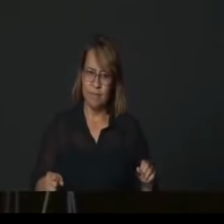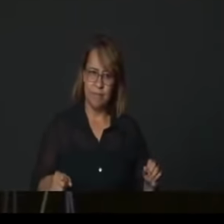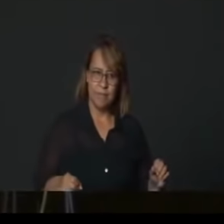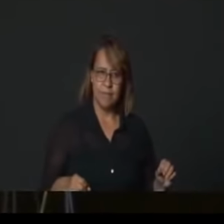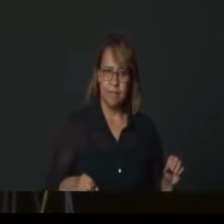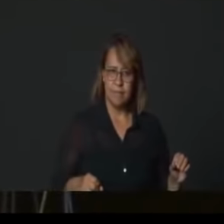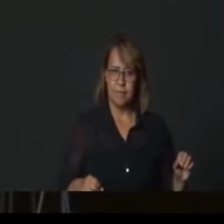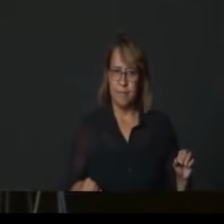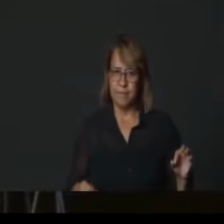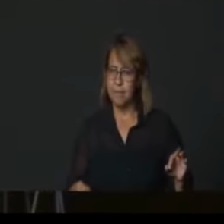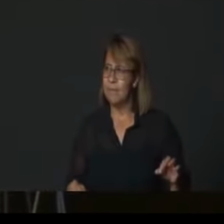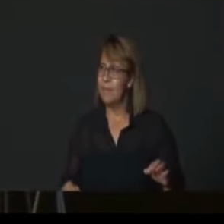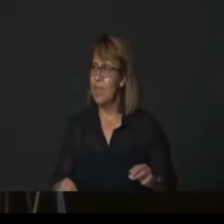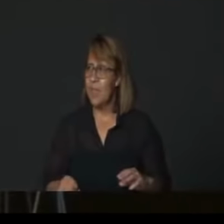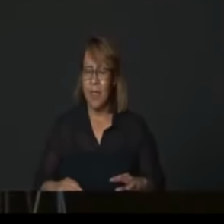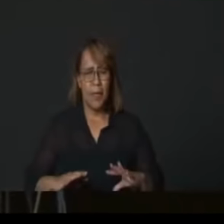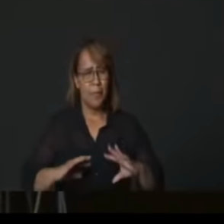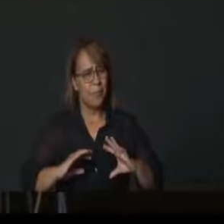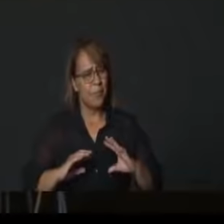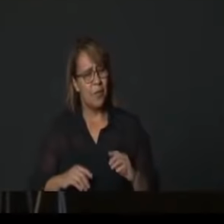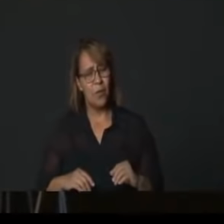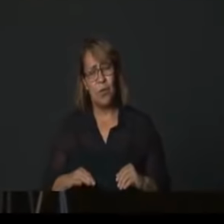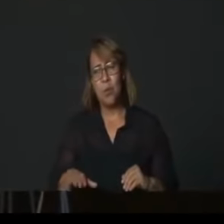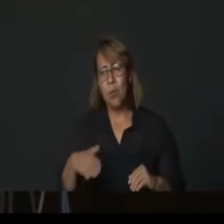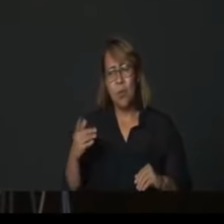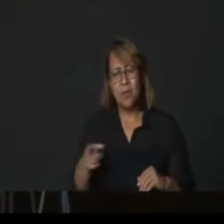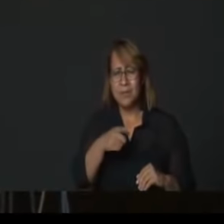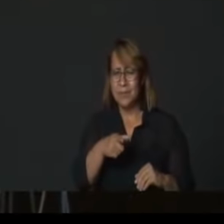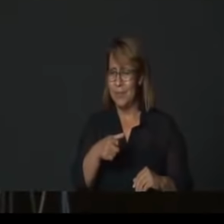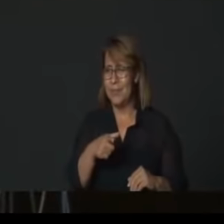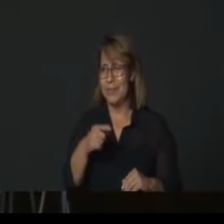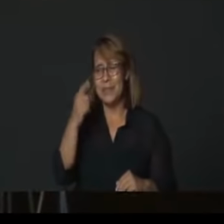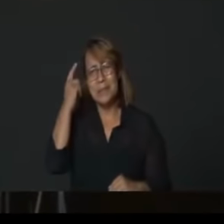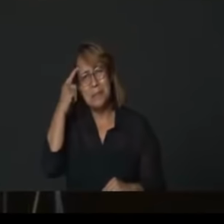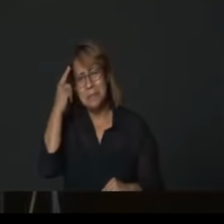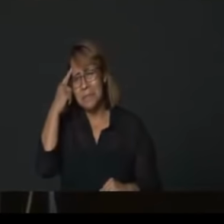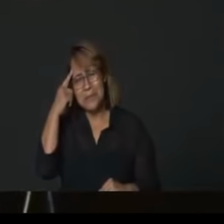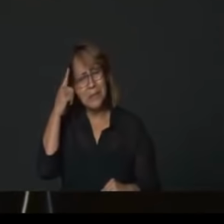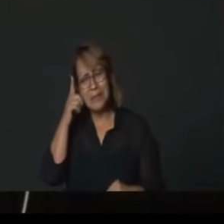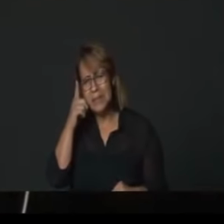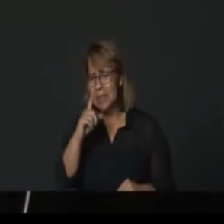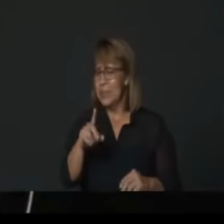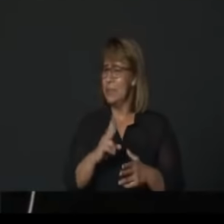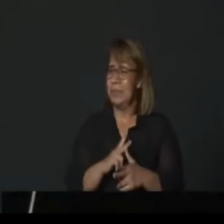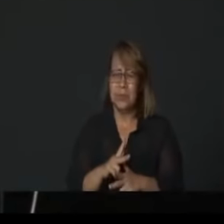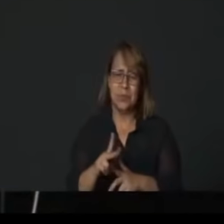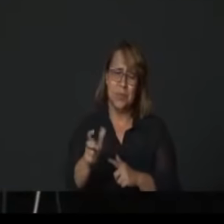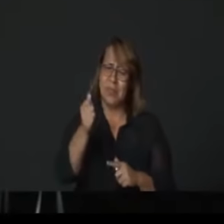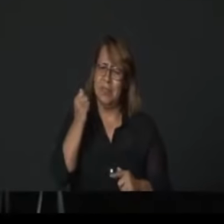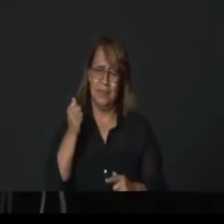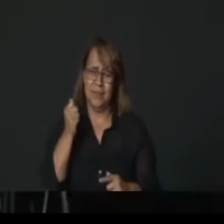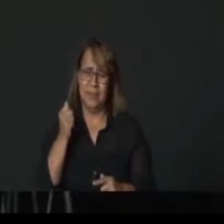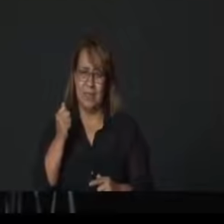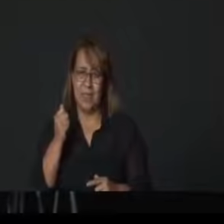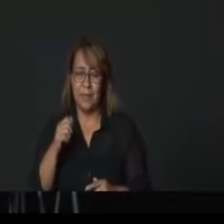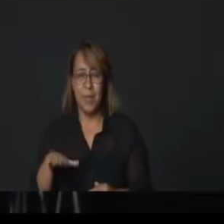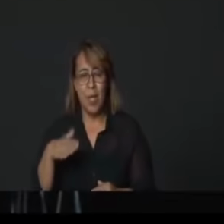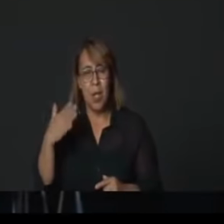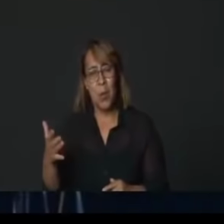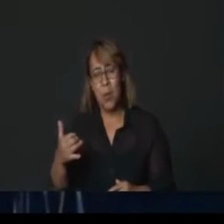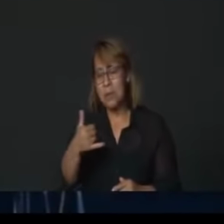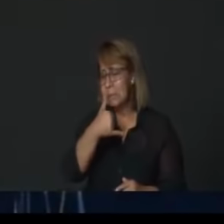força estiver pequena e a alma enfraquecer, quando o silêncio for o